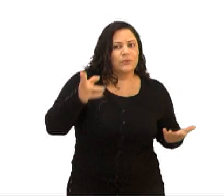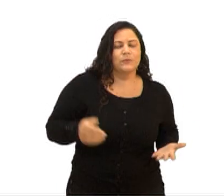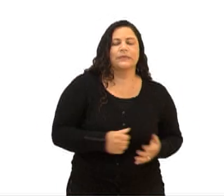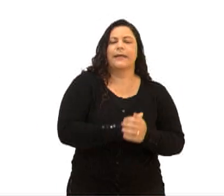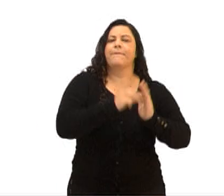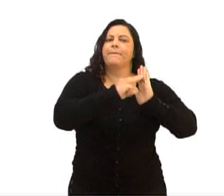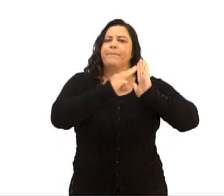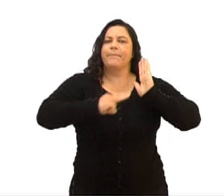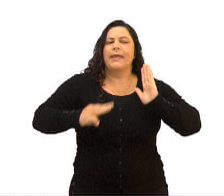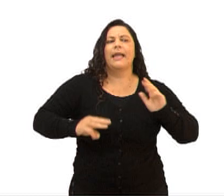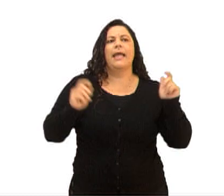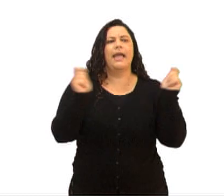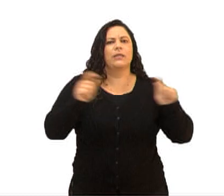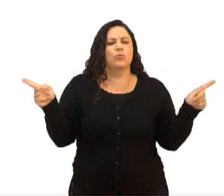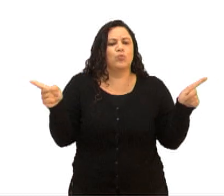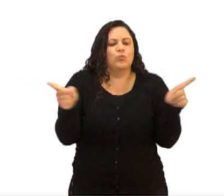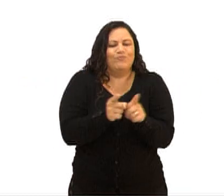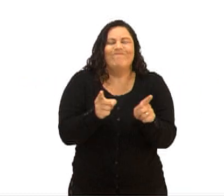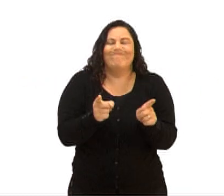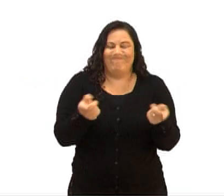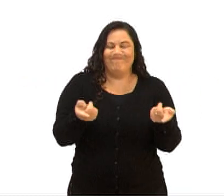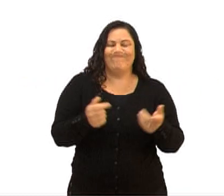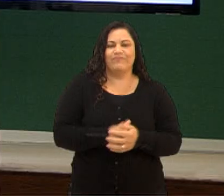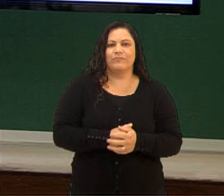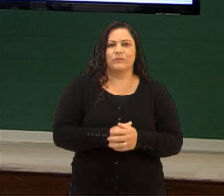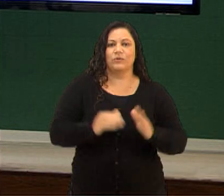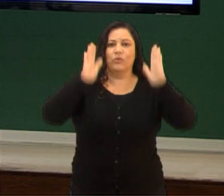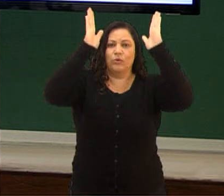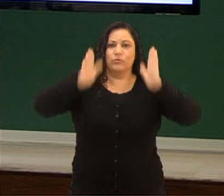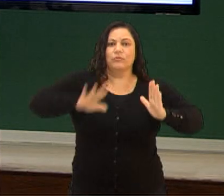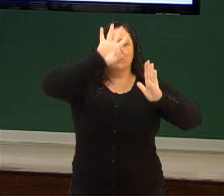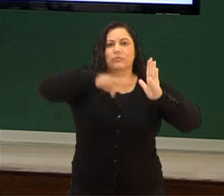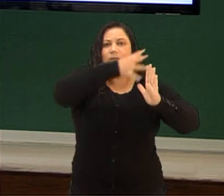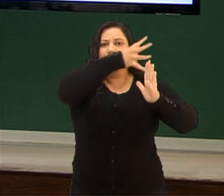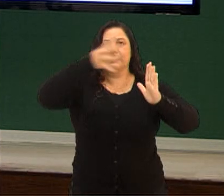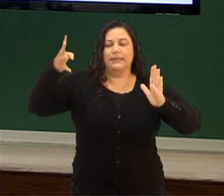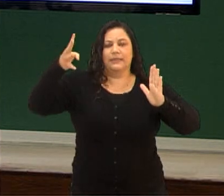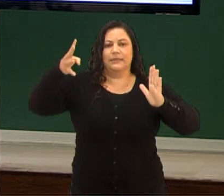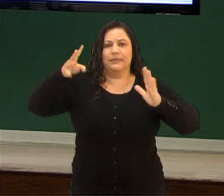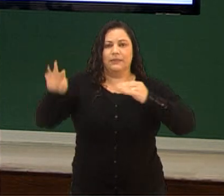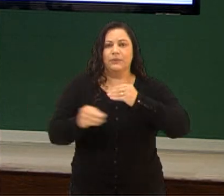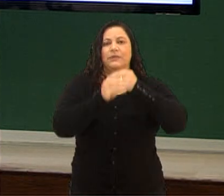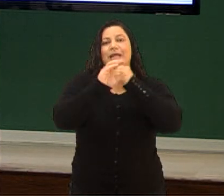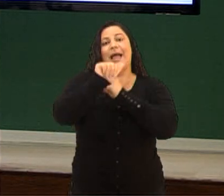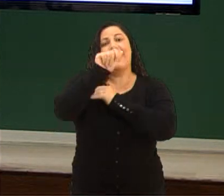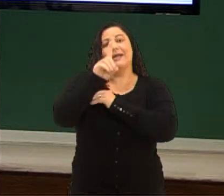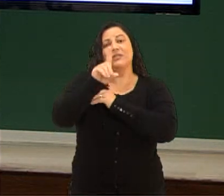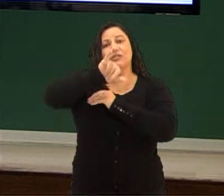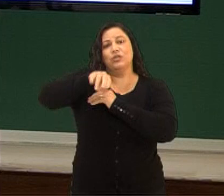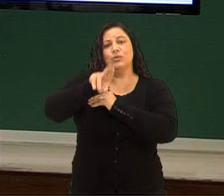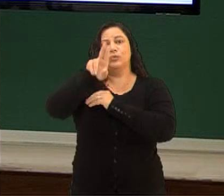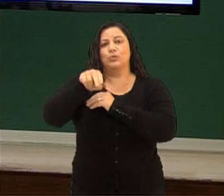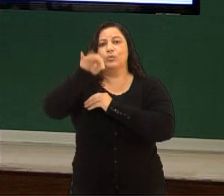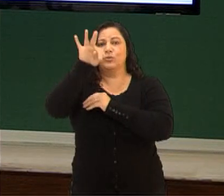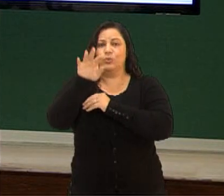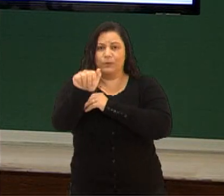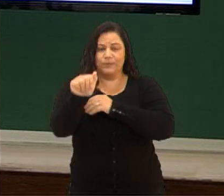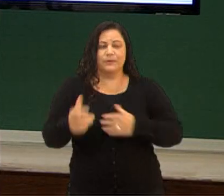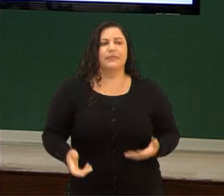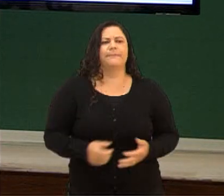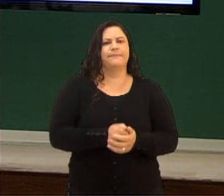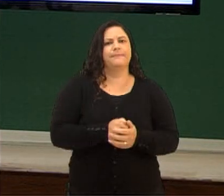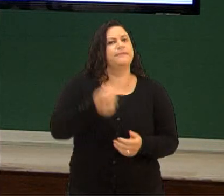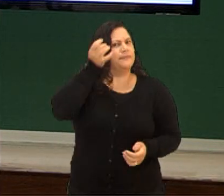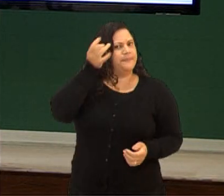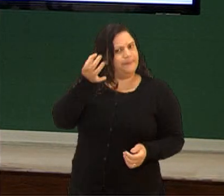de resolução por matriz adjunta, você vai ter que utilizar o cofator. O cofator é bem tranquilo, tá? Cofator é